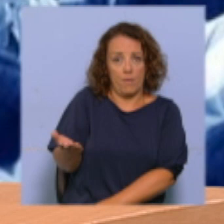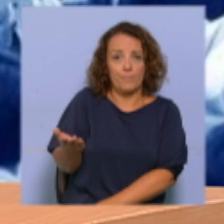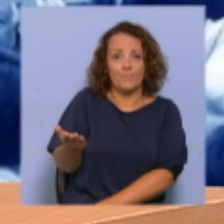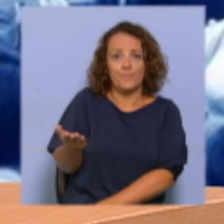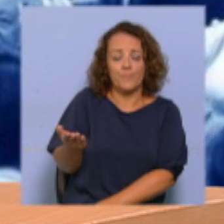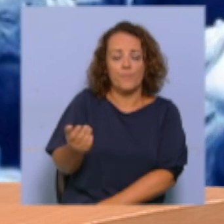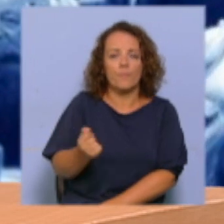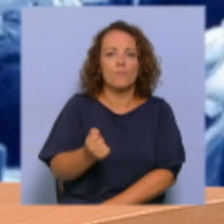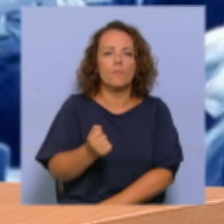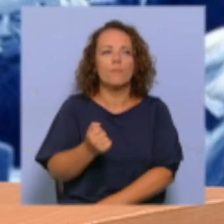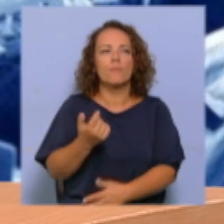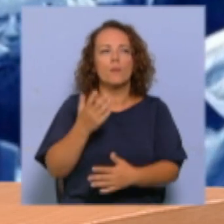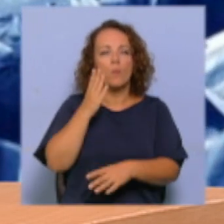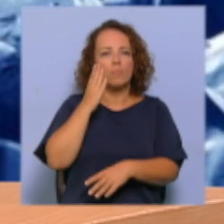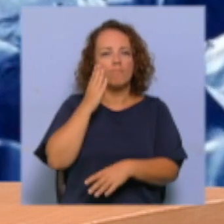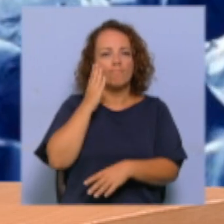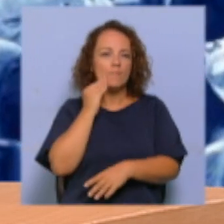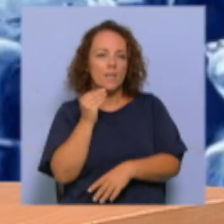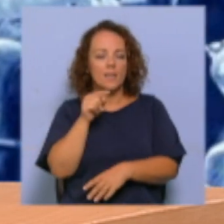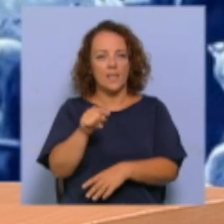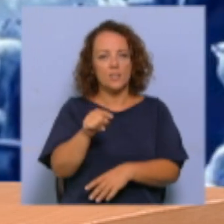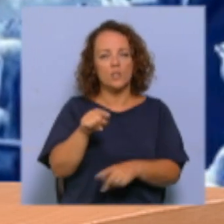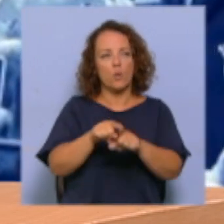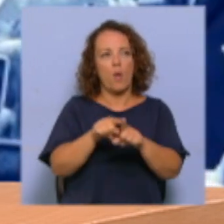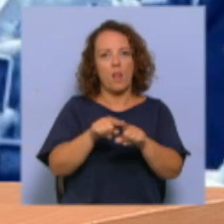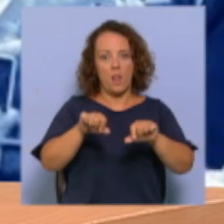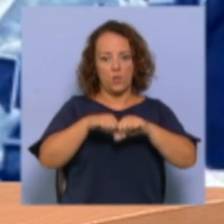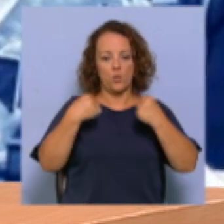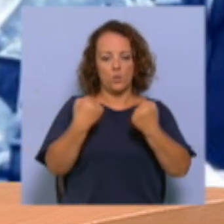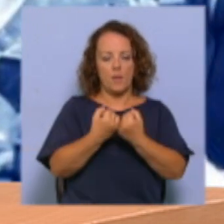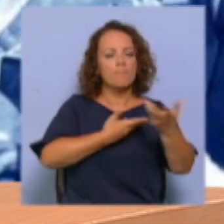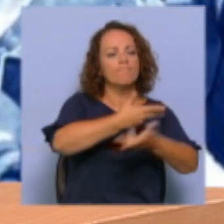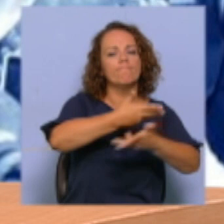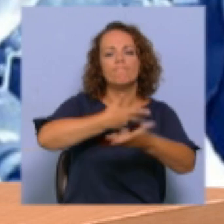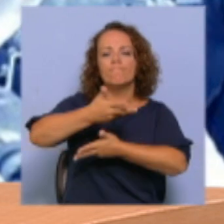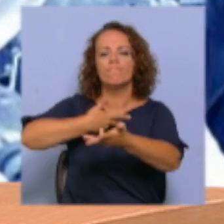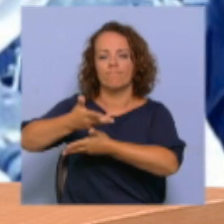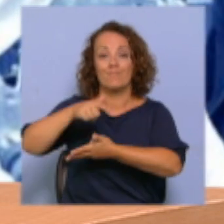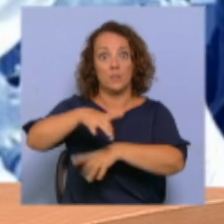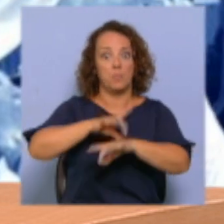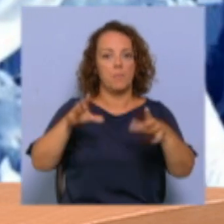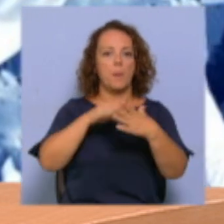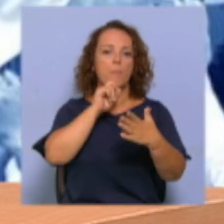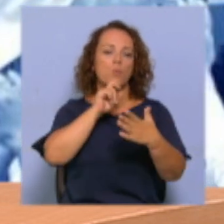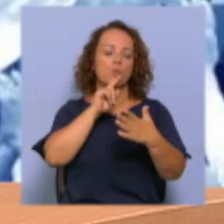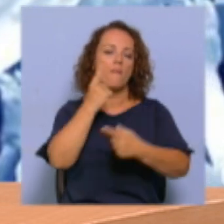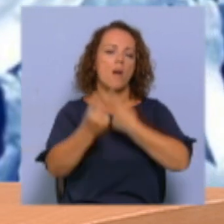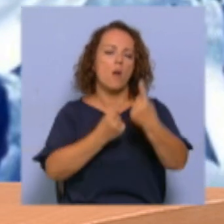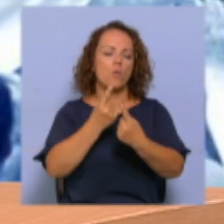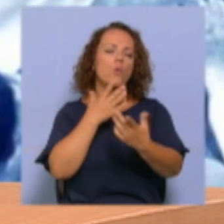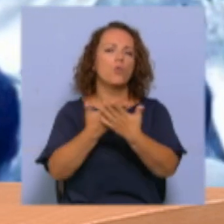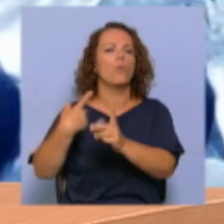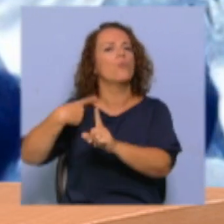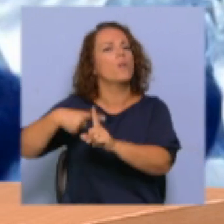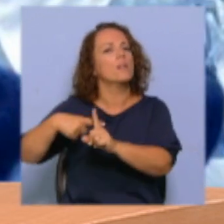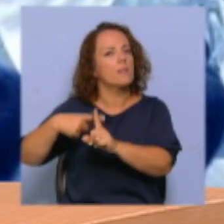E, portanto, acho que a dimensão da sociabilidade pode, em alguns casos, ter ganho. O que acho que vale a